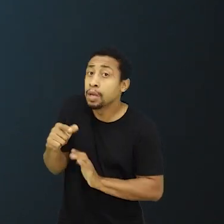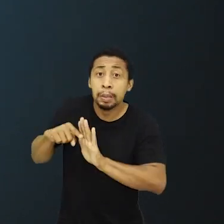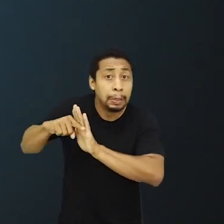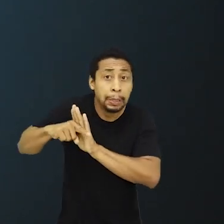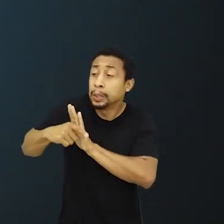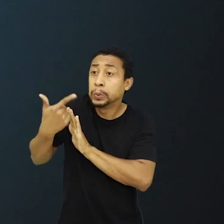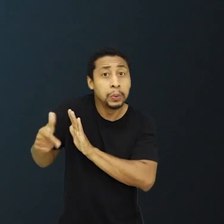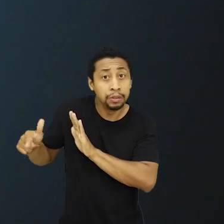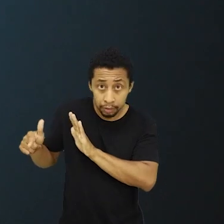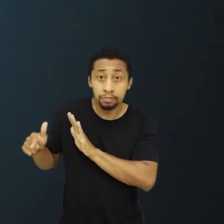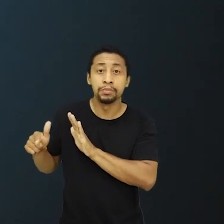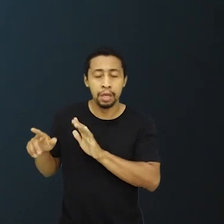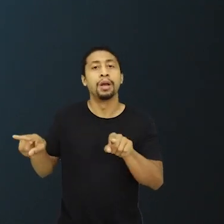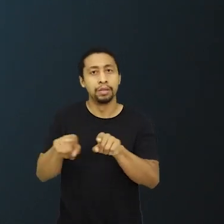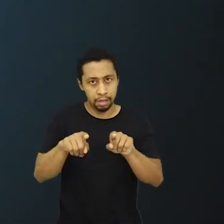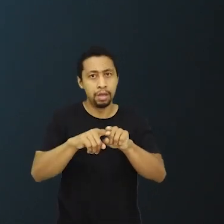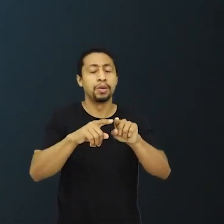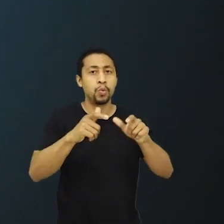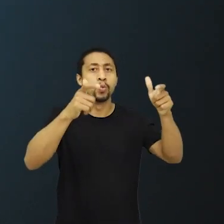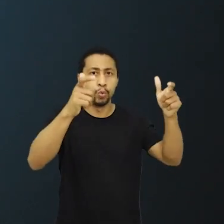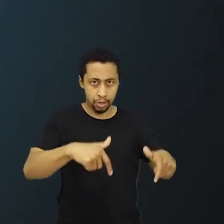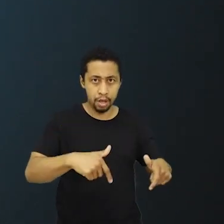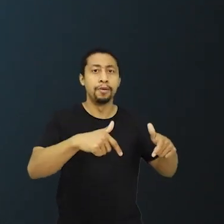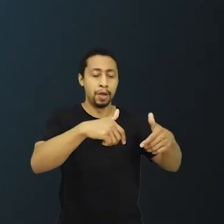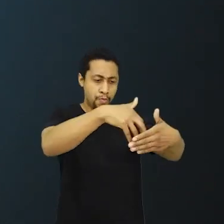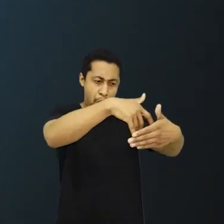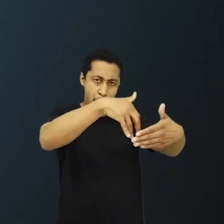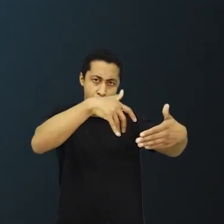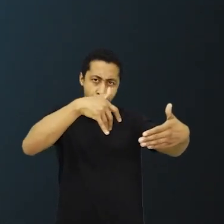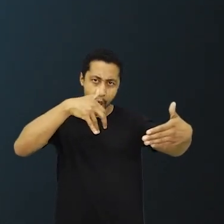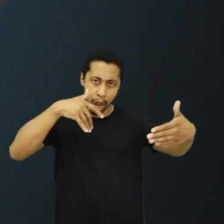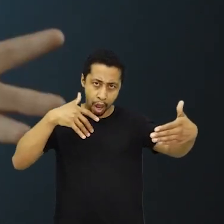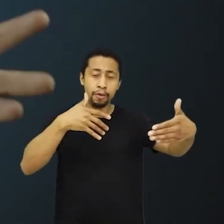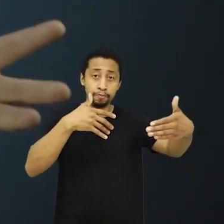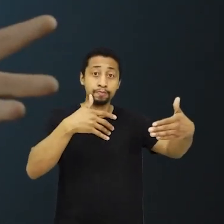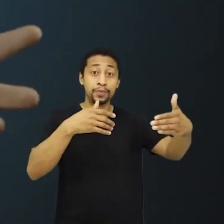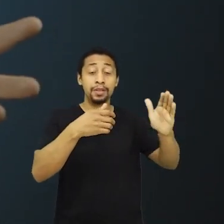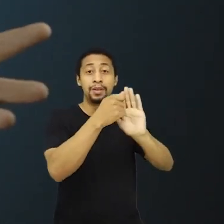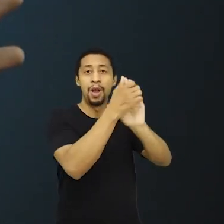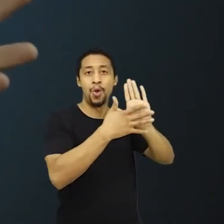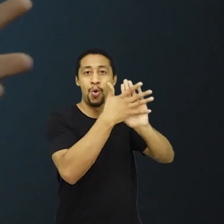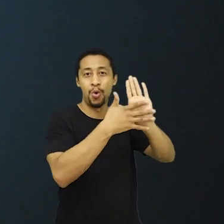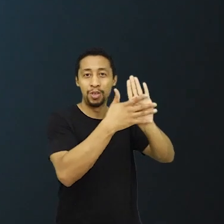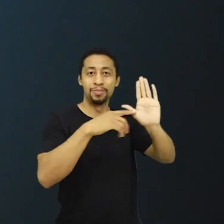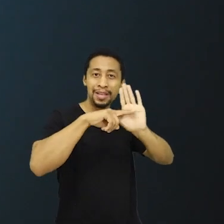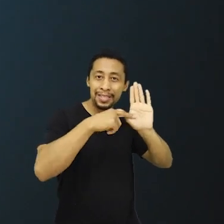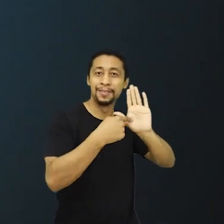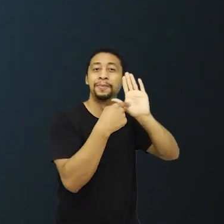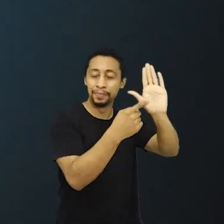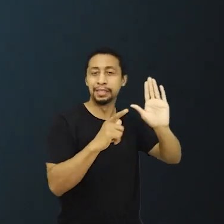dados. Ele tem um gerenciador de arquivos programado por baixo do que a gente vê na internet, né, por trás do